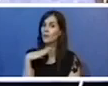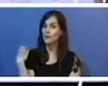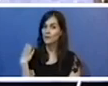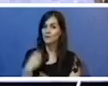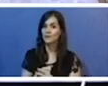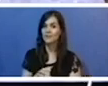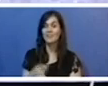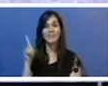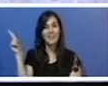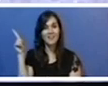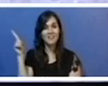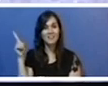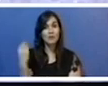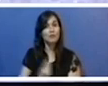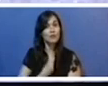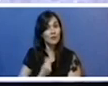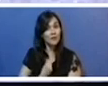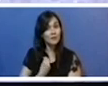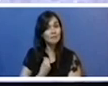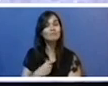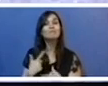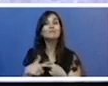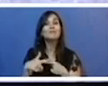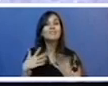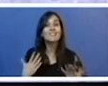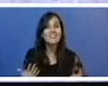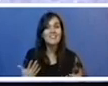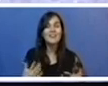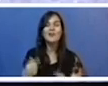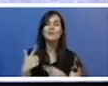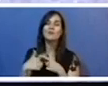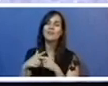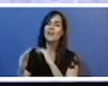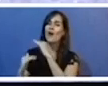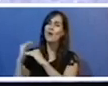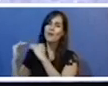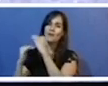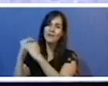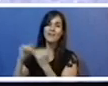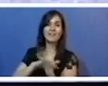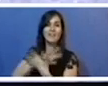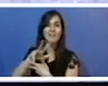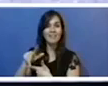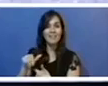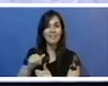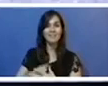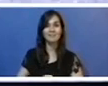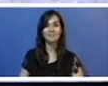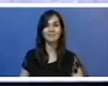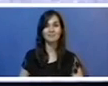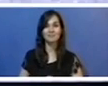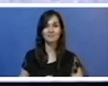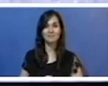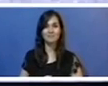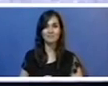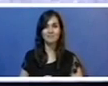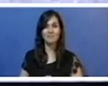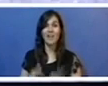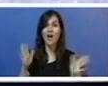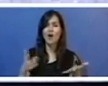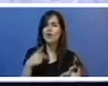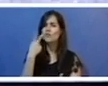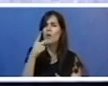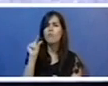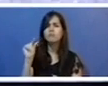os favorecidos. Eles sobreviveram e proliferaram, se diversificaram na Terra. Agora eu vou falar um pouco sobre